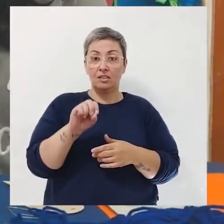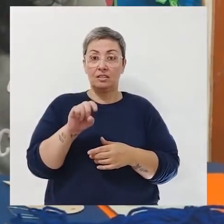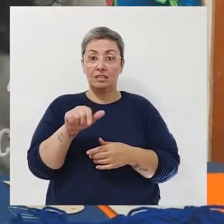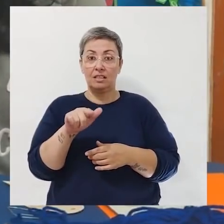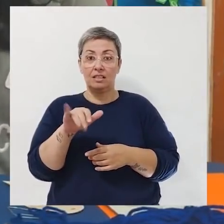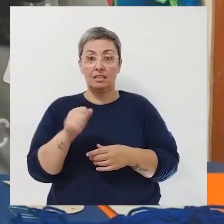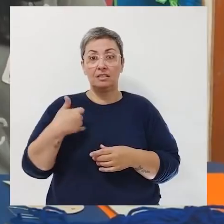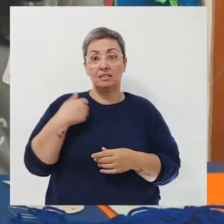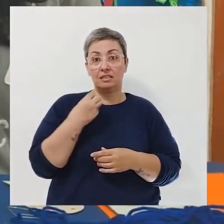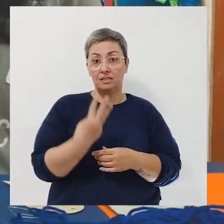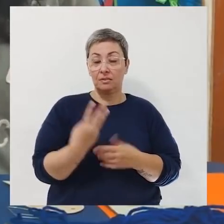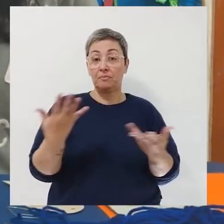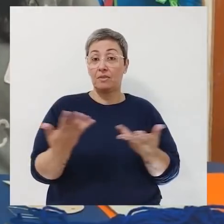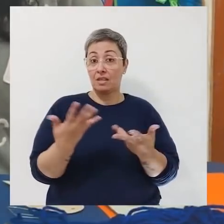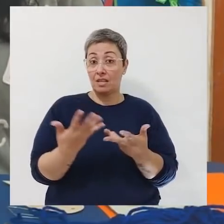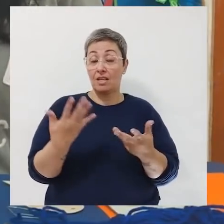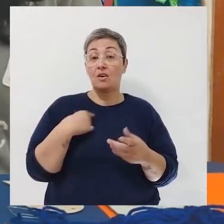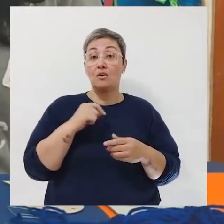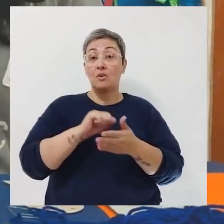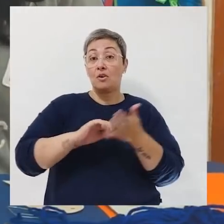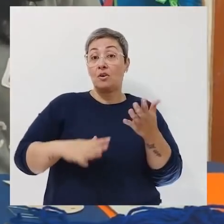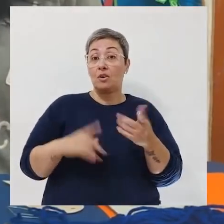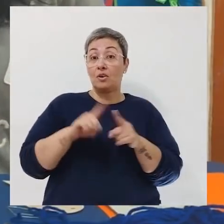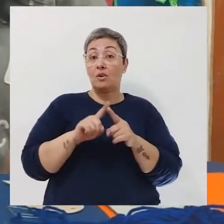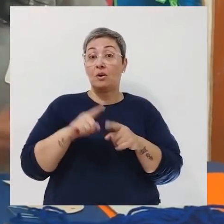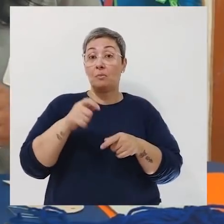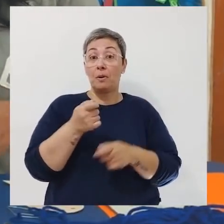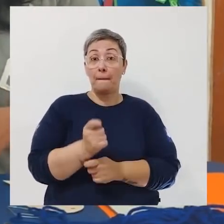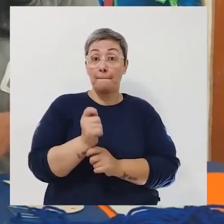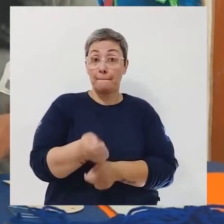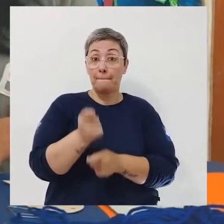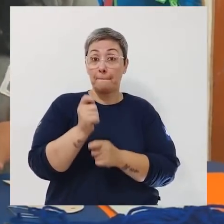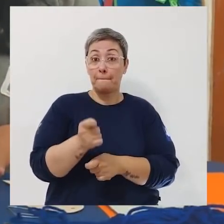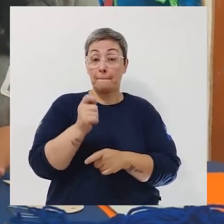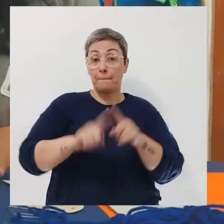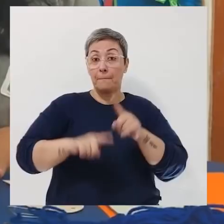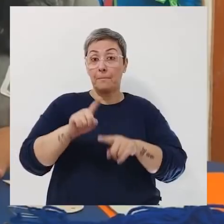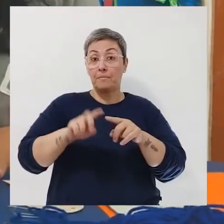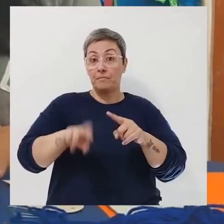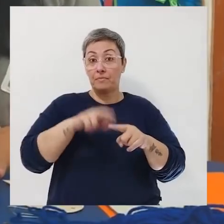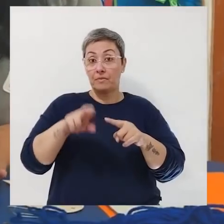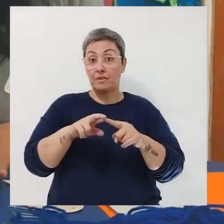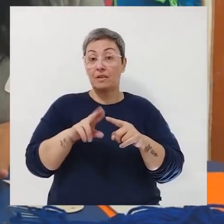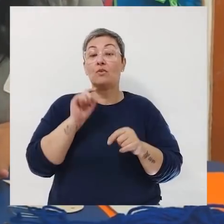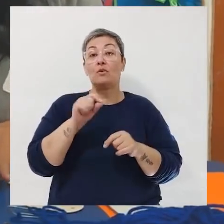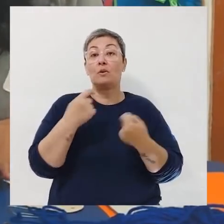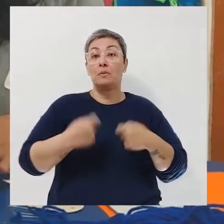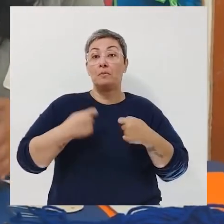do Maternal. Na atividade de hoje, nós vamos fazer uma pescaria com materiais recicláveis. Nós